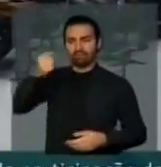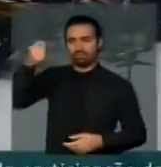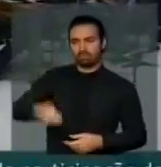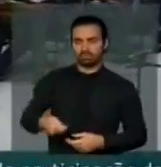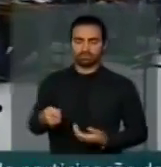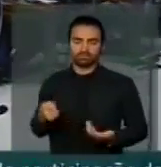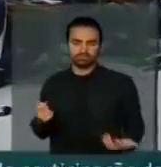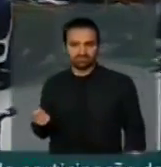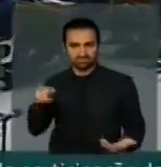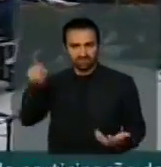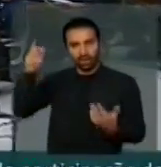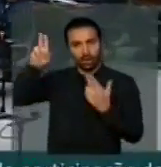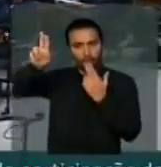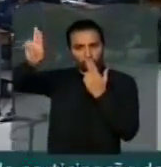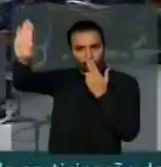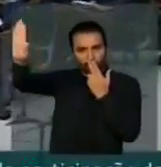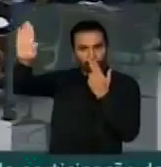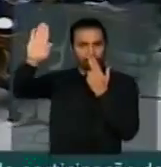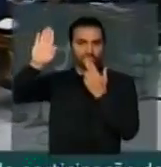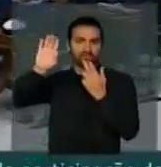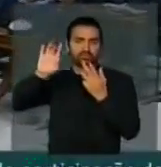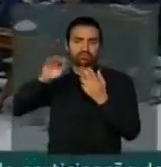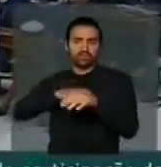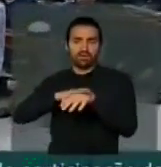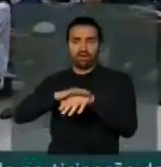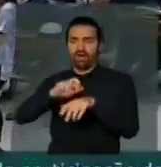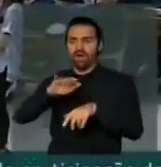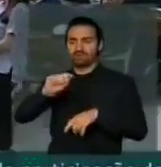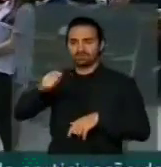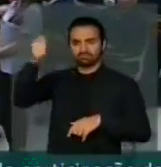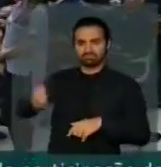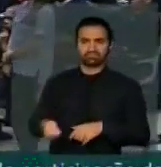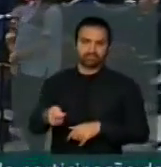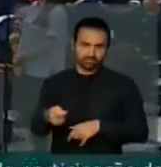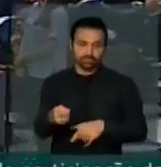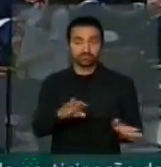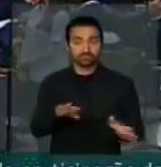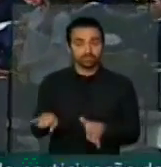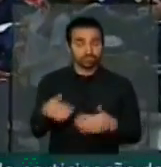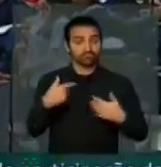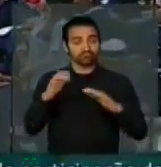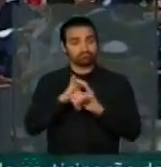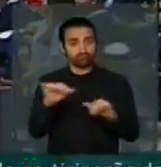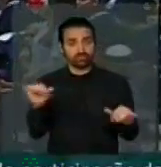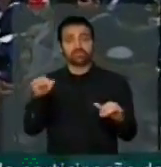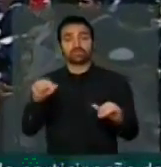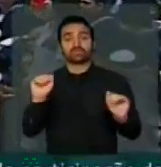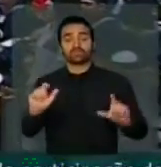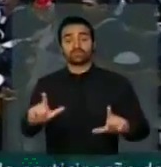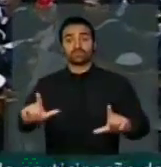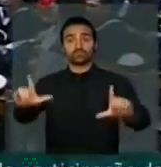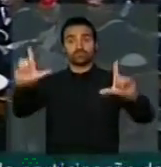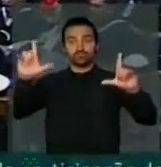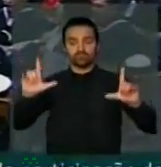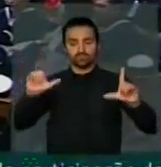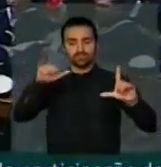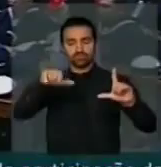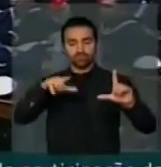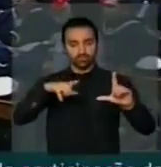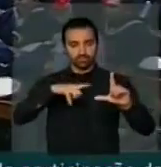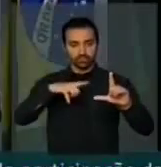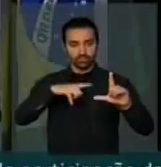totalitarismo nazista fascista. Registro que esse painel que está na frente e que está